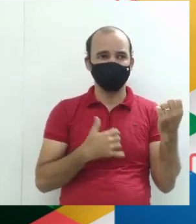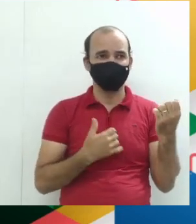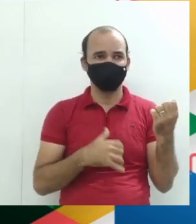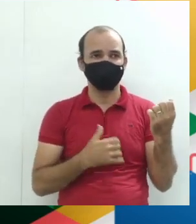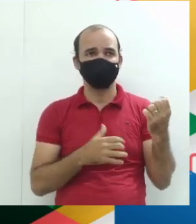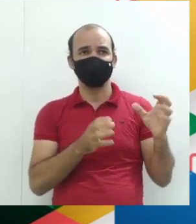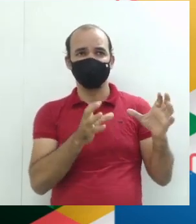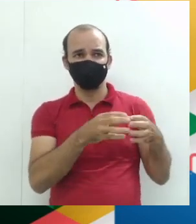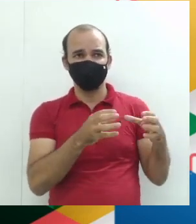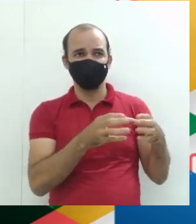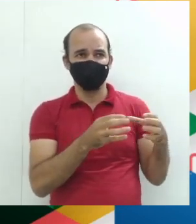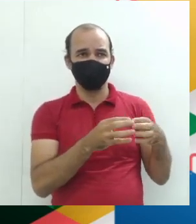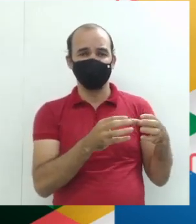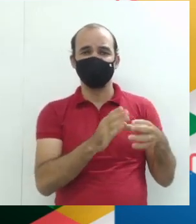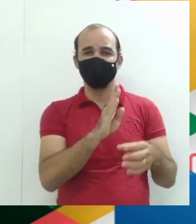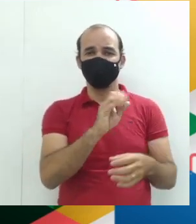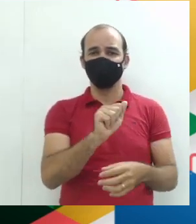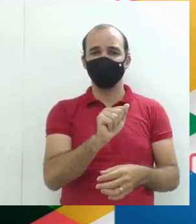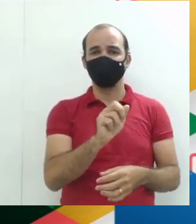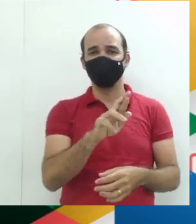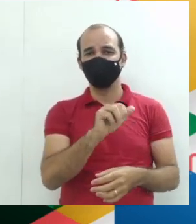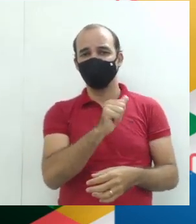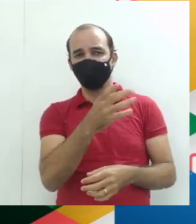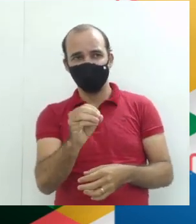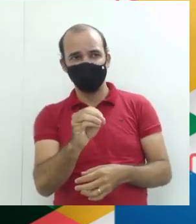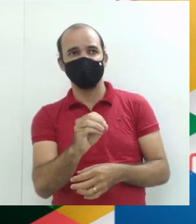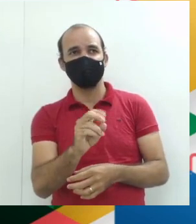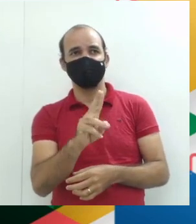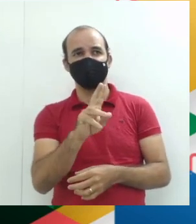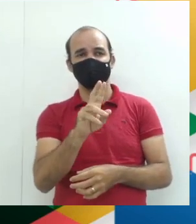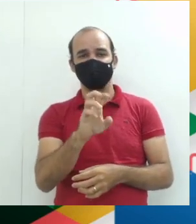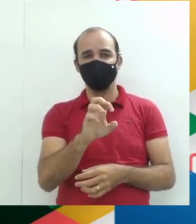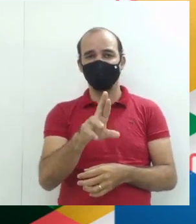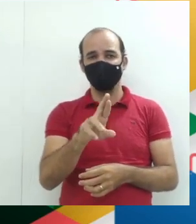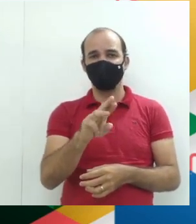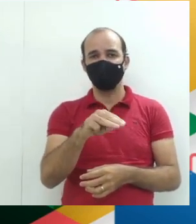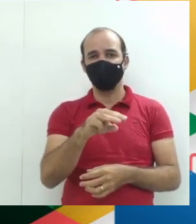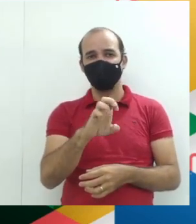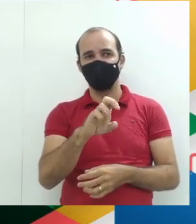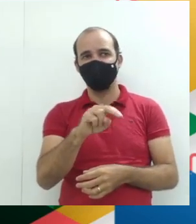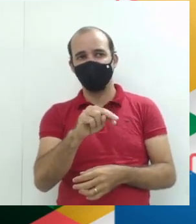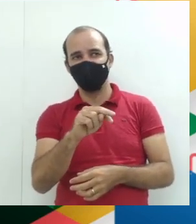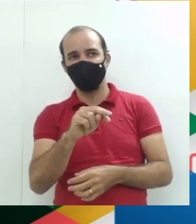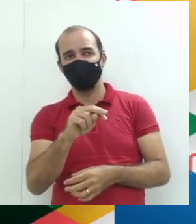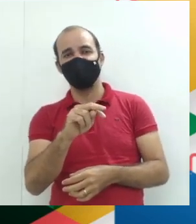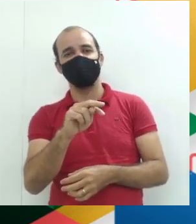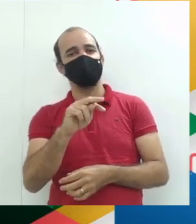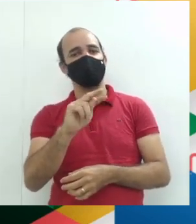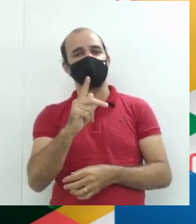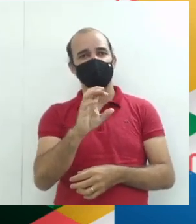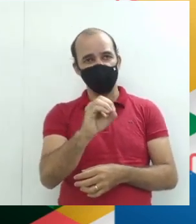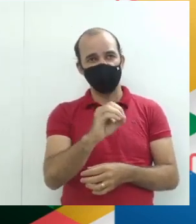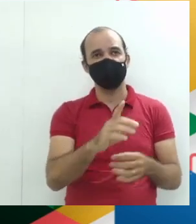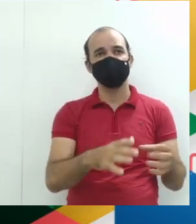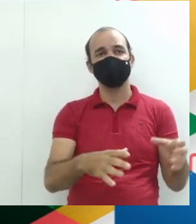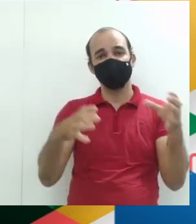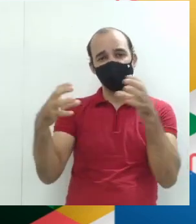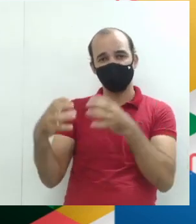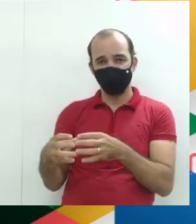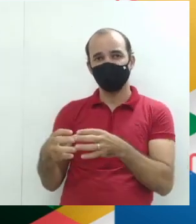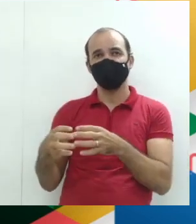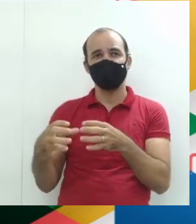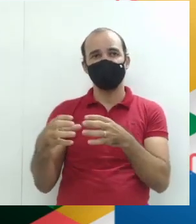Barão Vermelho, ainda com o grande cantor Cazuza, né, como vocalista da banda. E aqui, na imagem